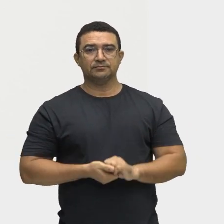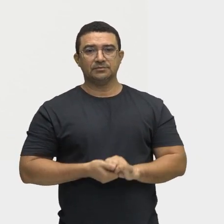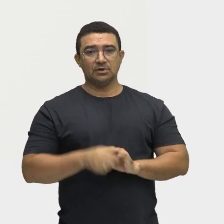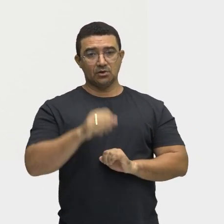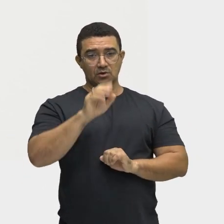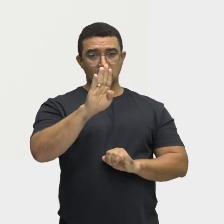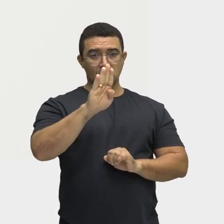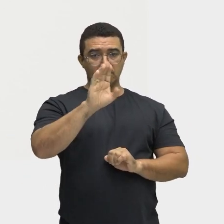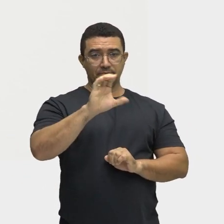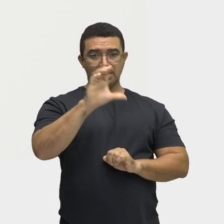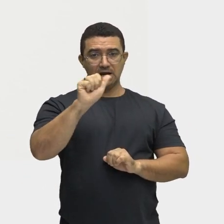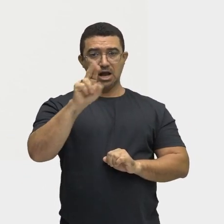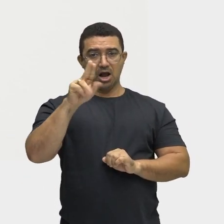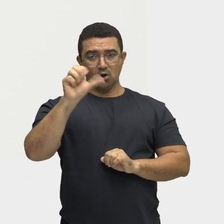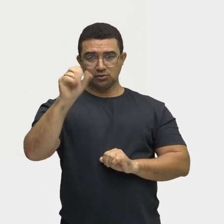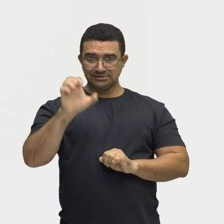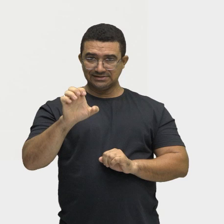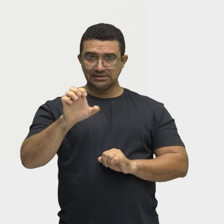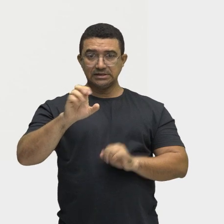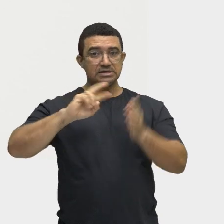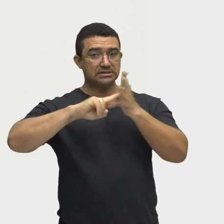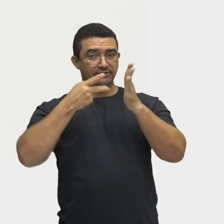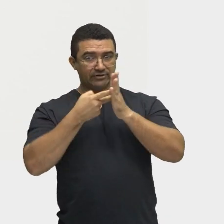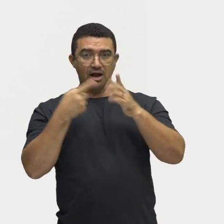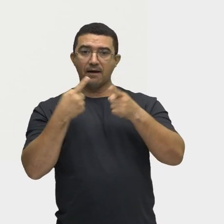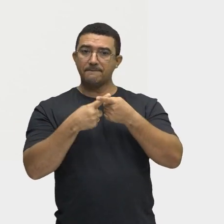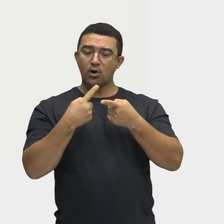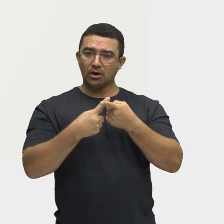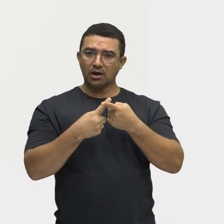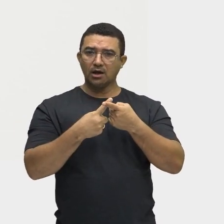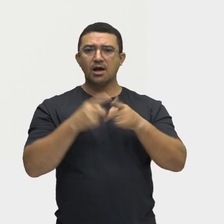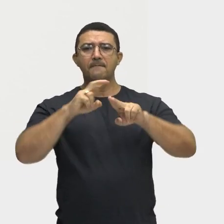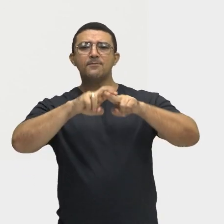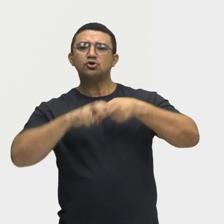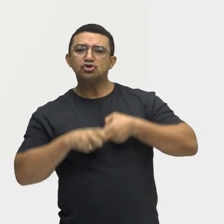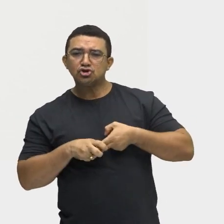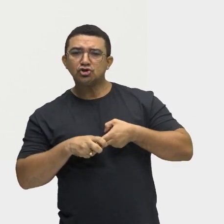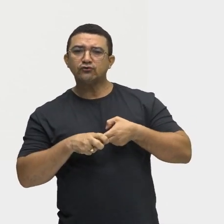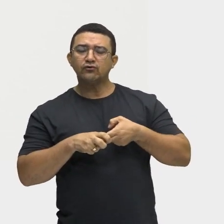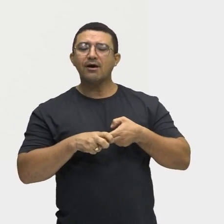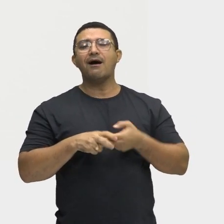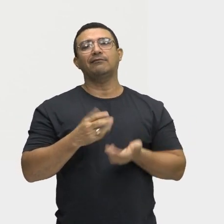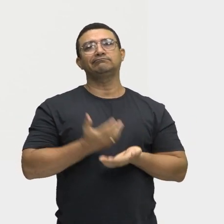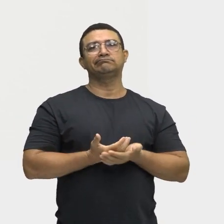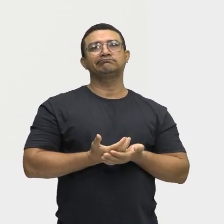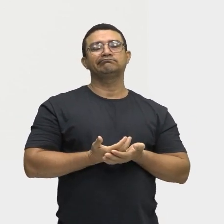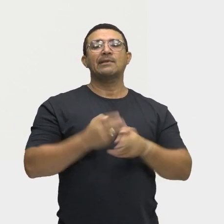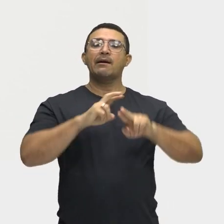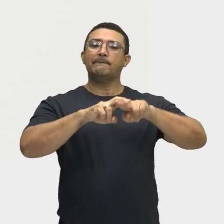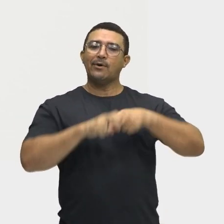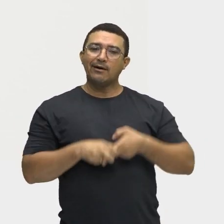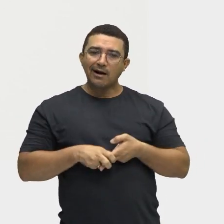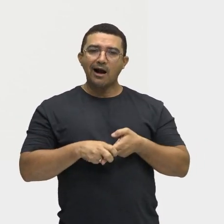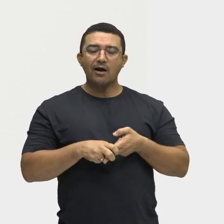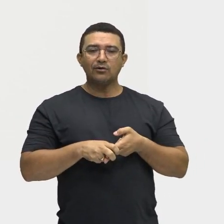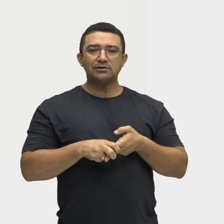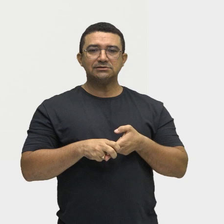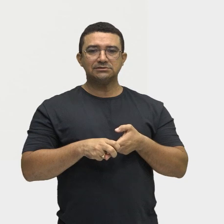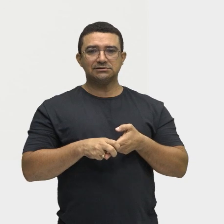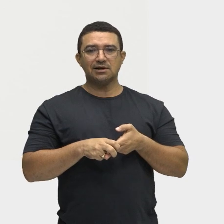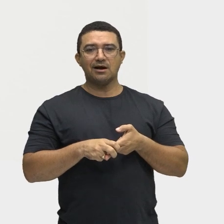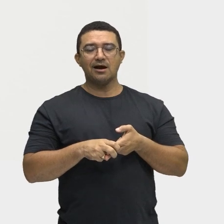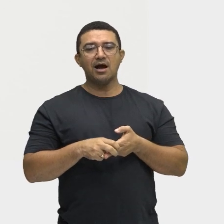Tá justificando porquê. Qual é a razão? Qual é o motivo? Porque o quê? I love